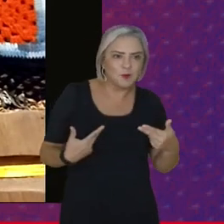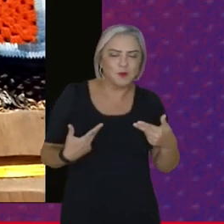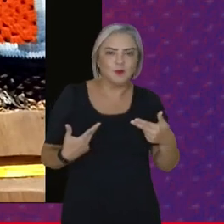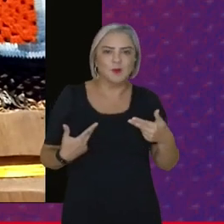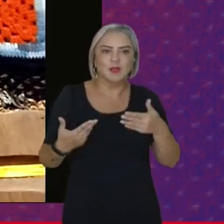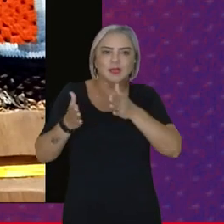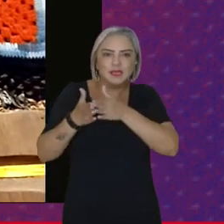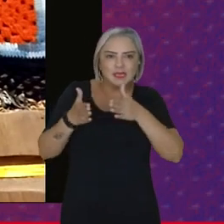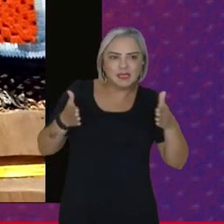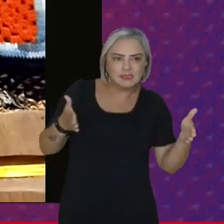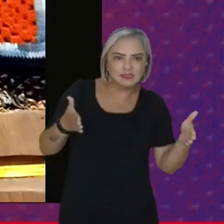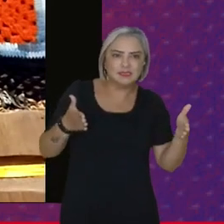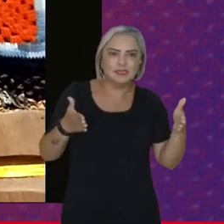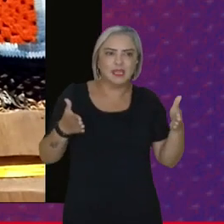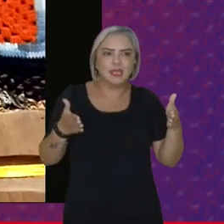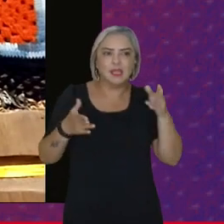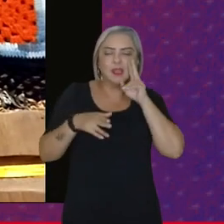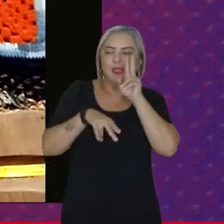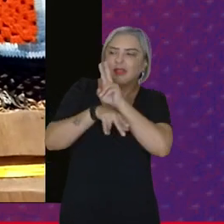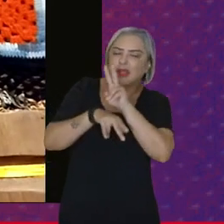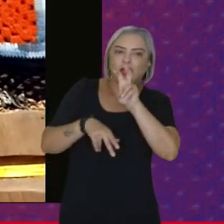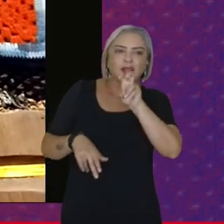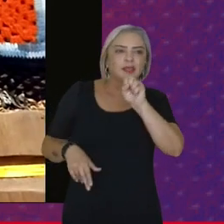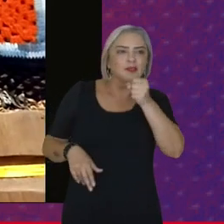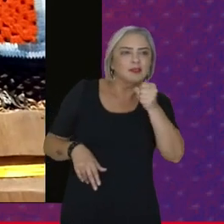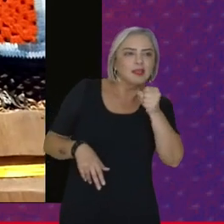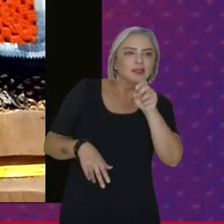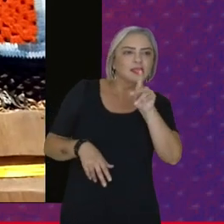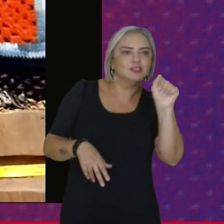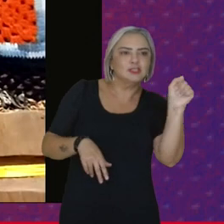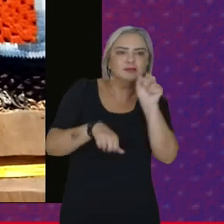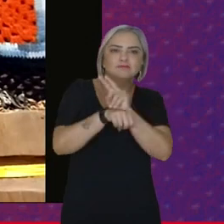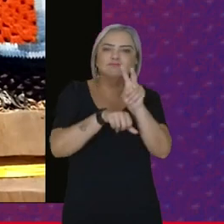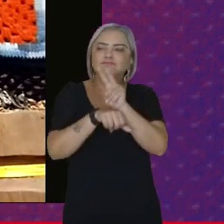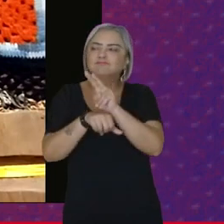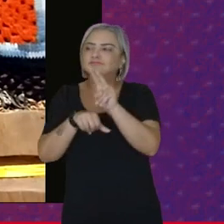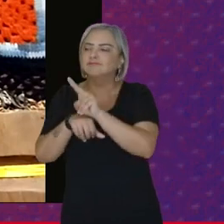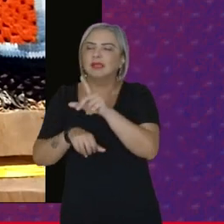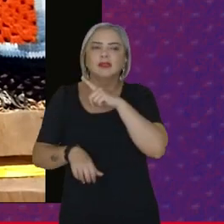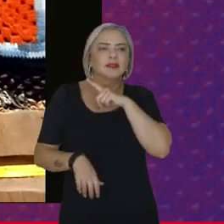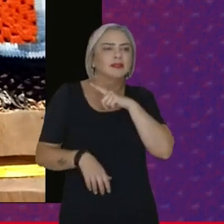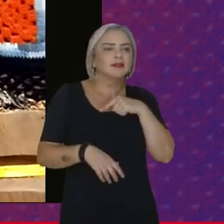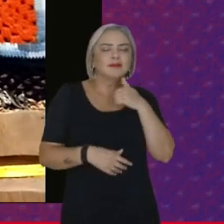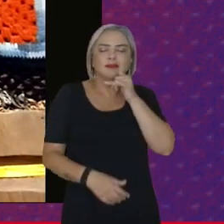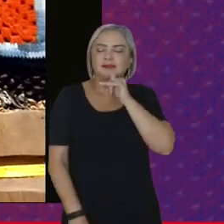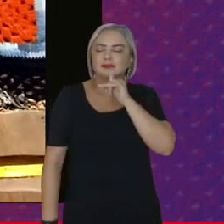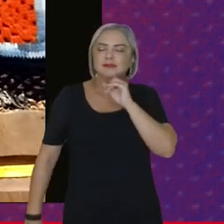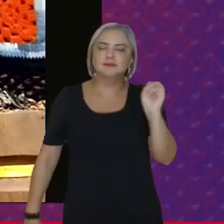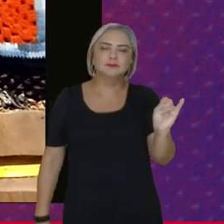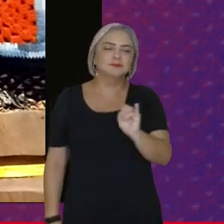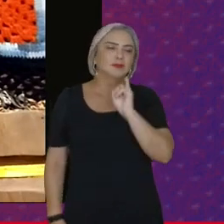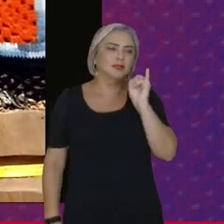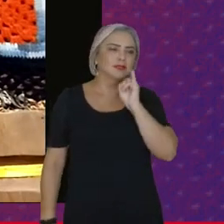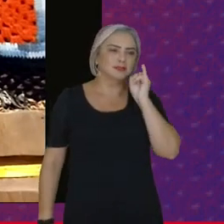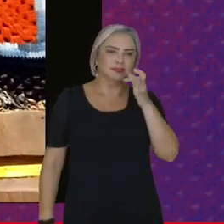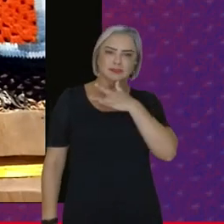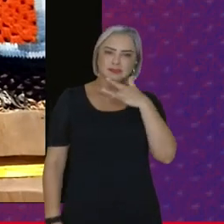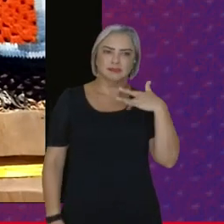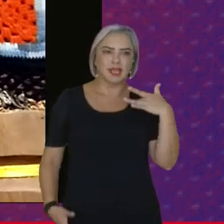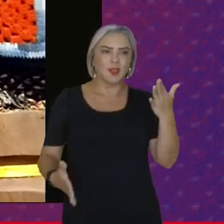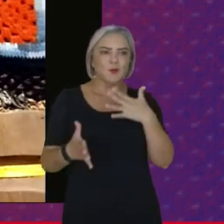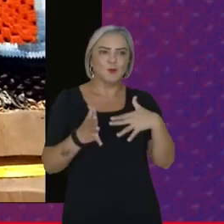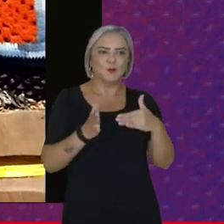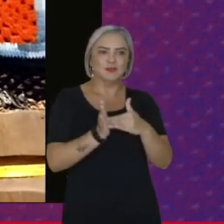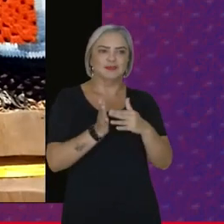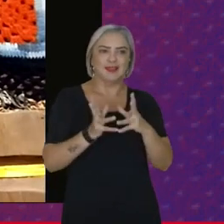nesse tempo da vigília, esses 580 dias, lá teve exemplos fundamentais de saúde